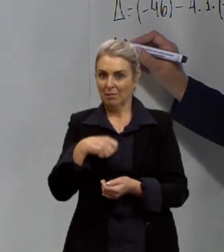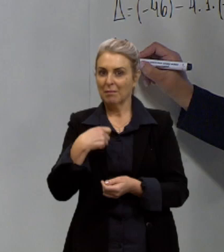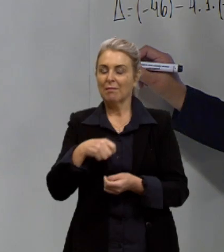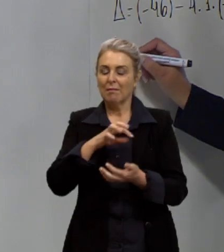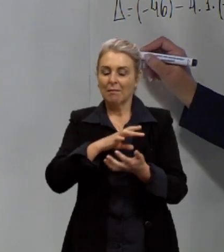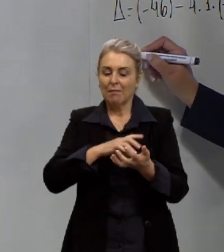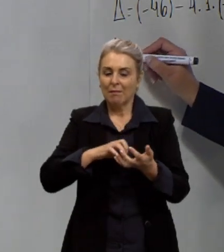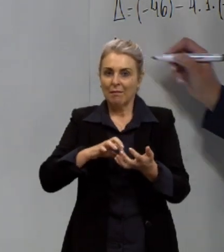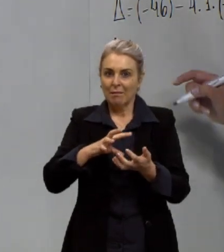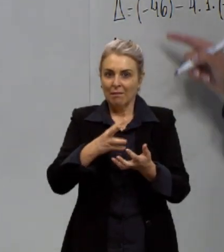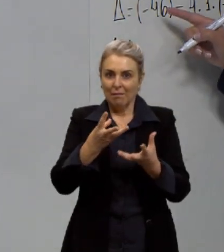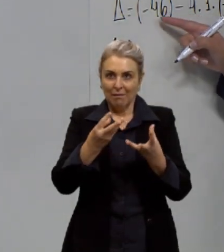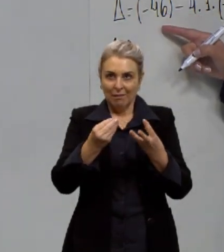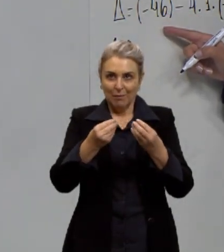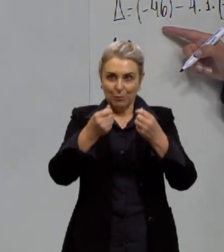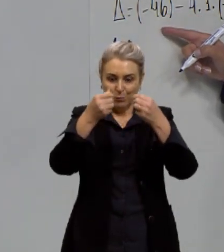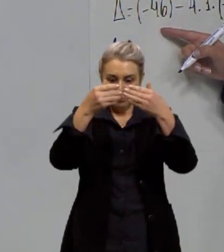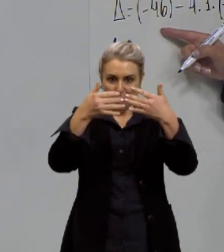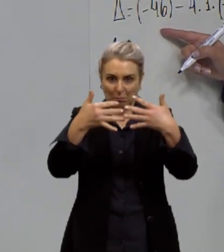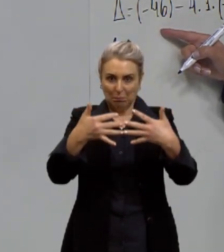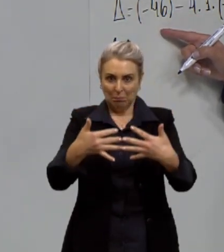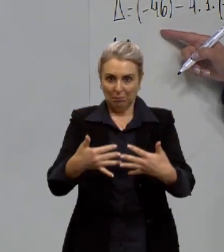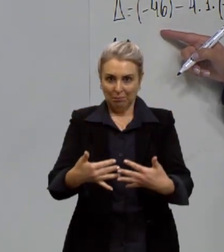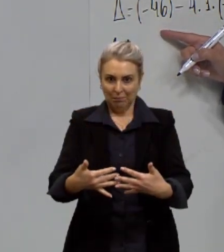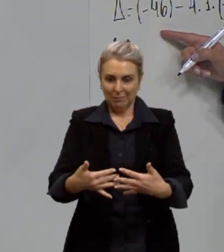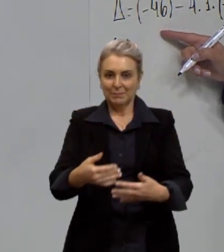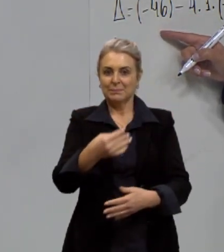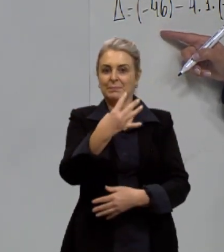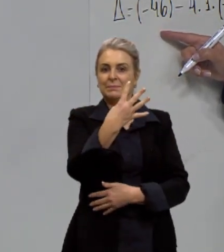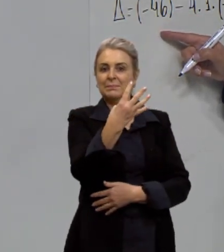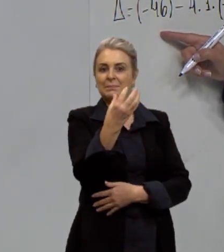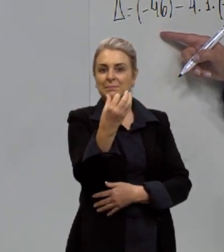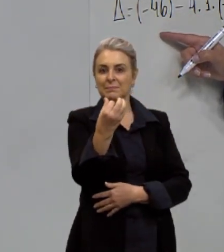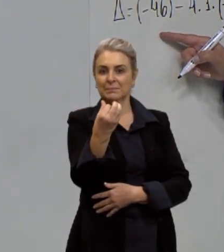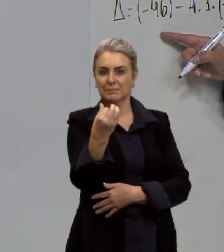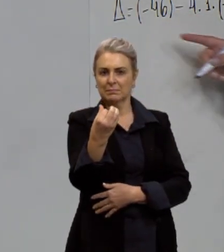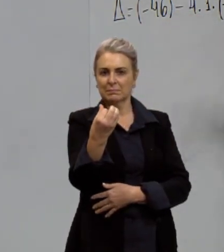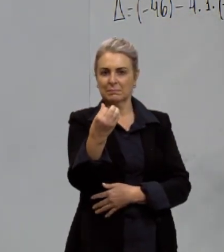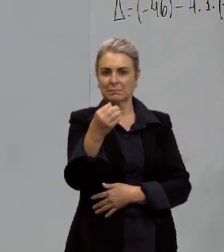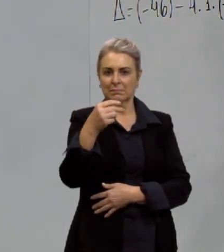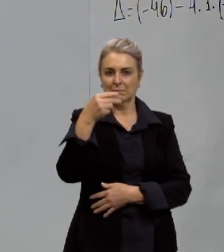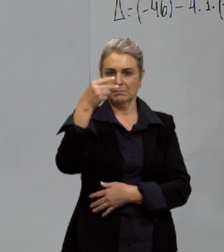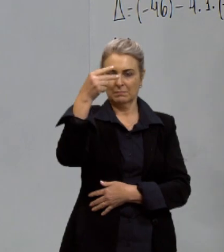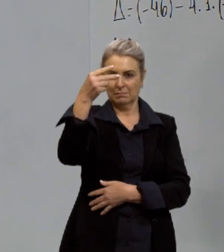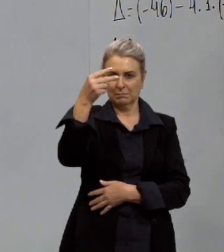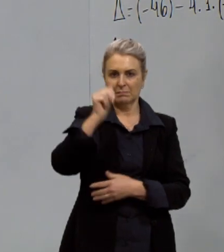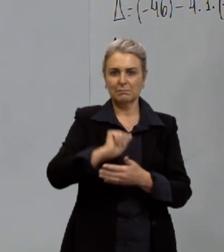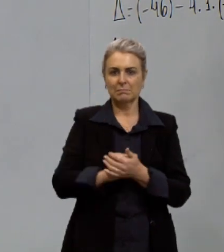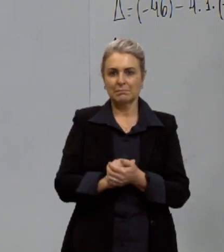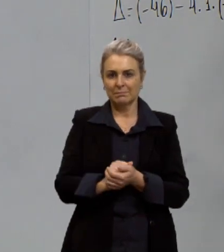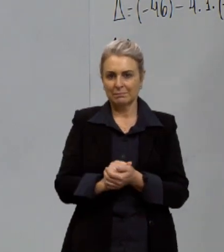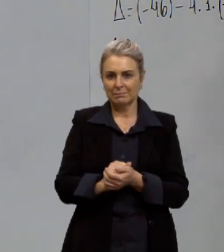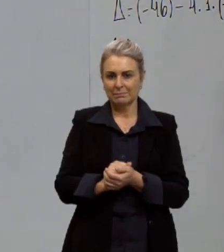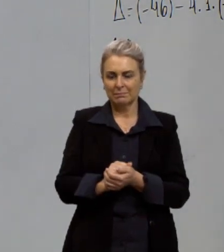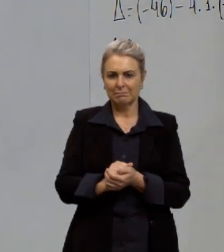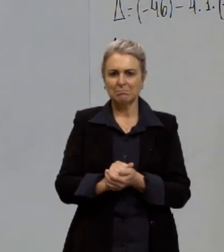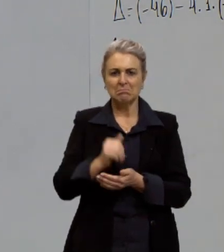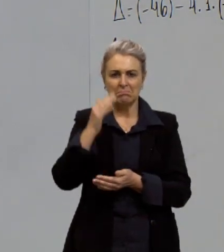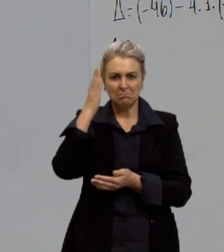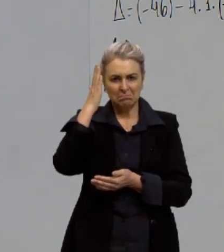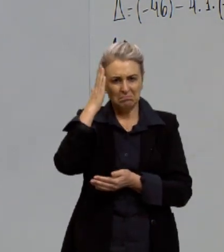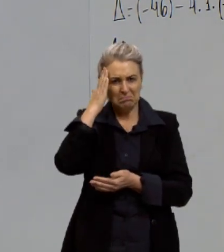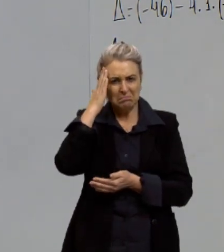aqui. Então, vamos lá. 46 ao quadrado. Alguém se arrisca aí de me dizer quanto é? Enquanto você